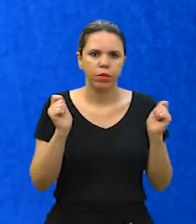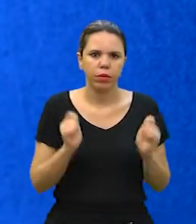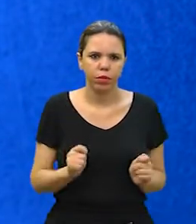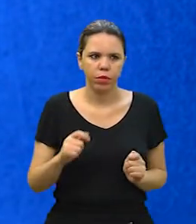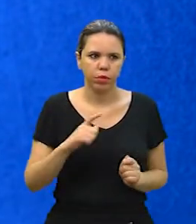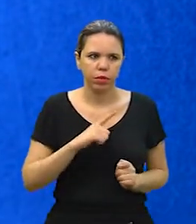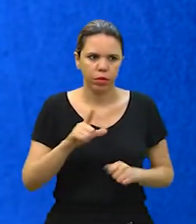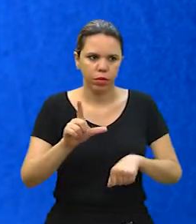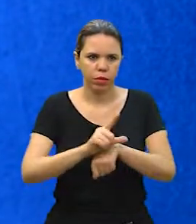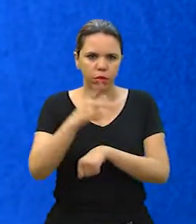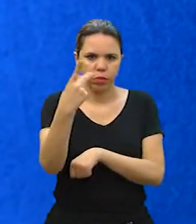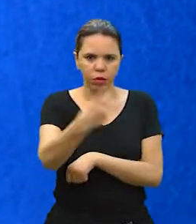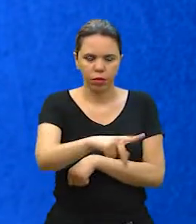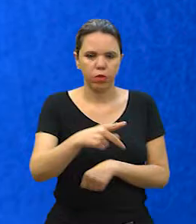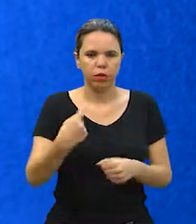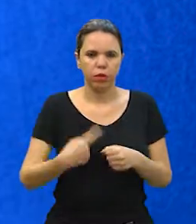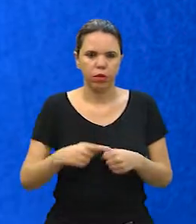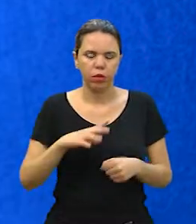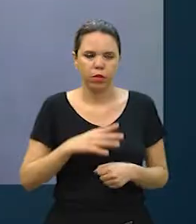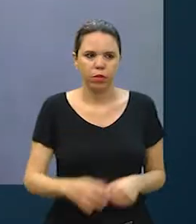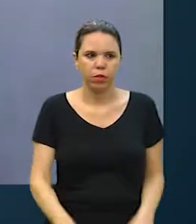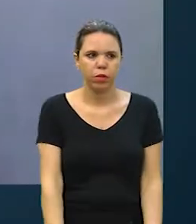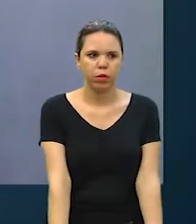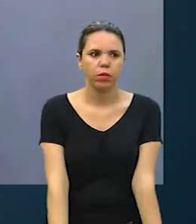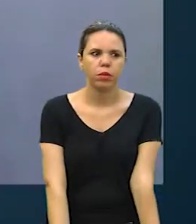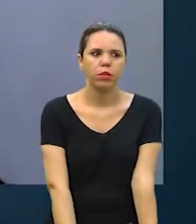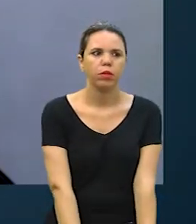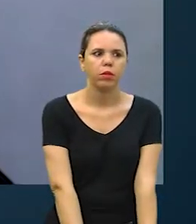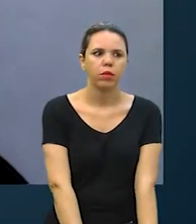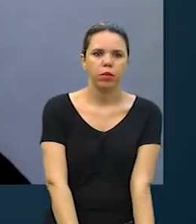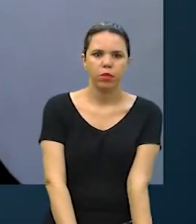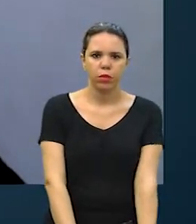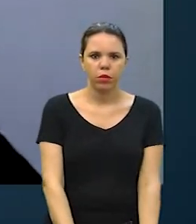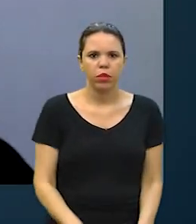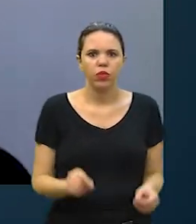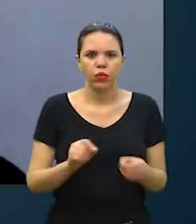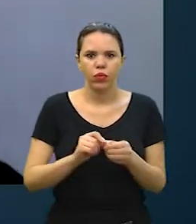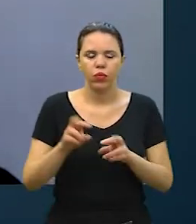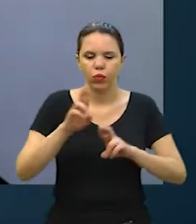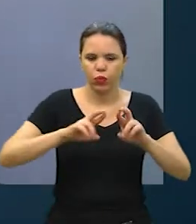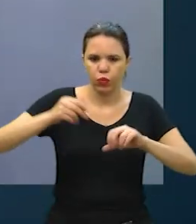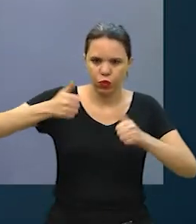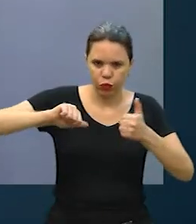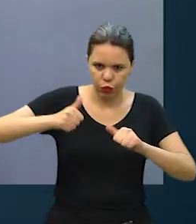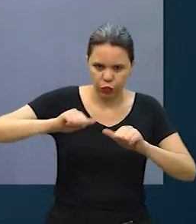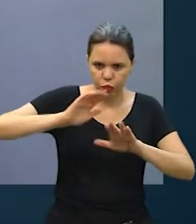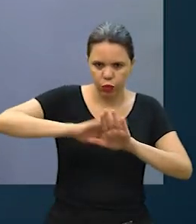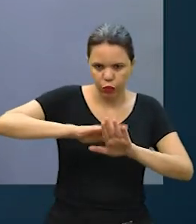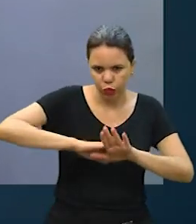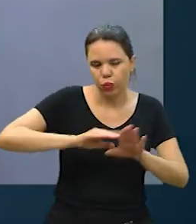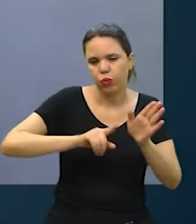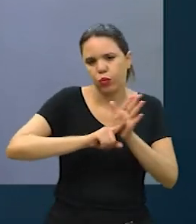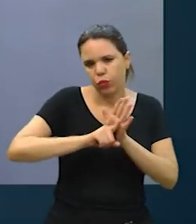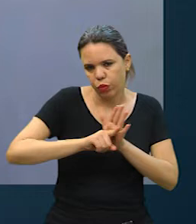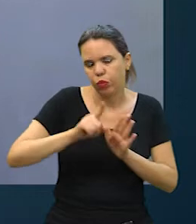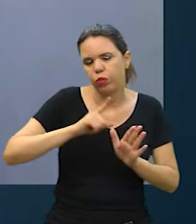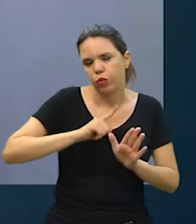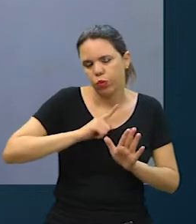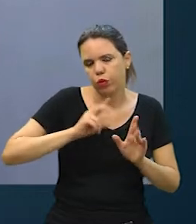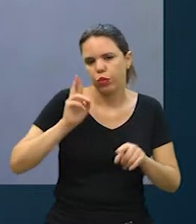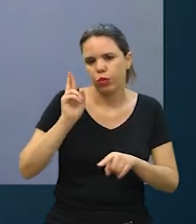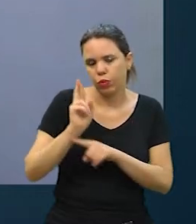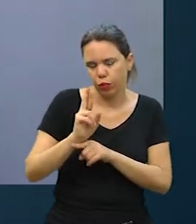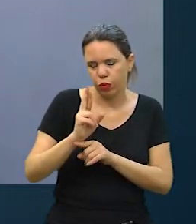possa ter uma loja sua naquele município? Isso, a gente faz toda uma análise por trás, existe um estudo